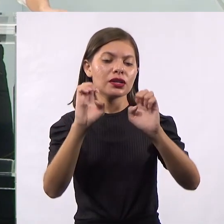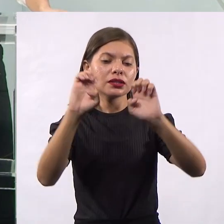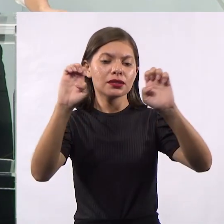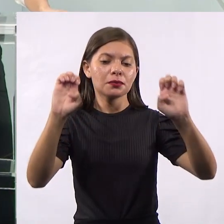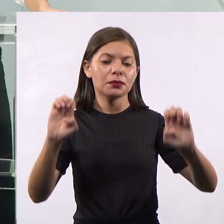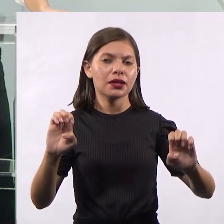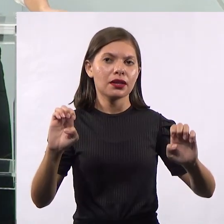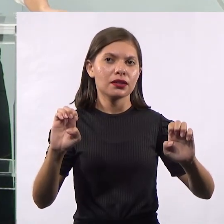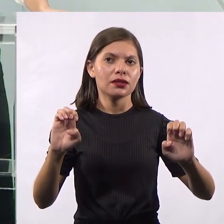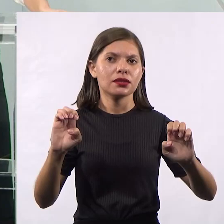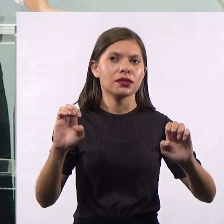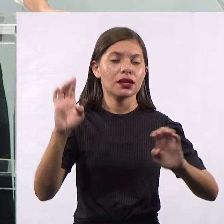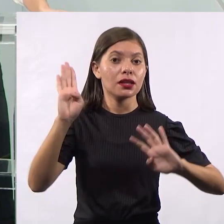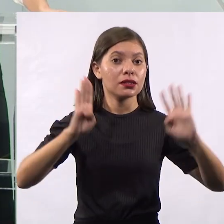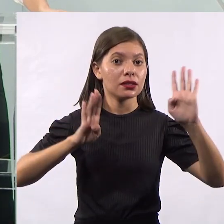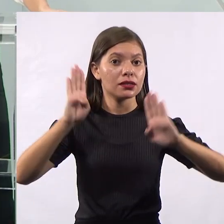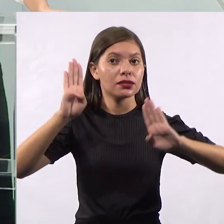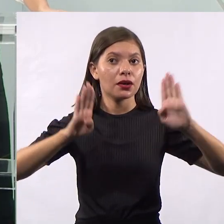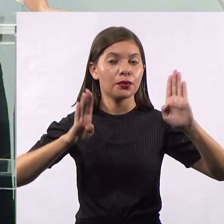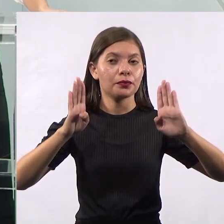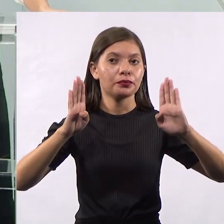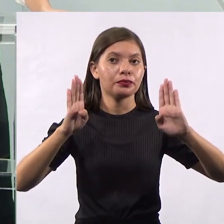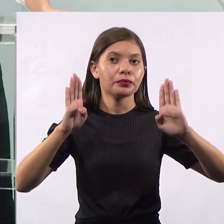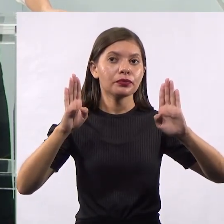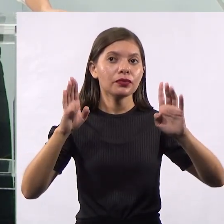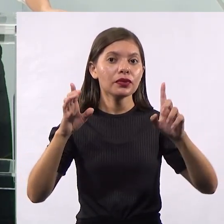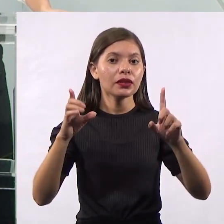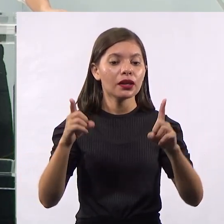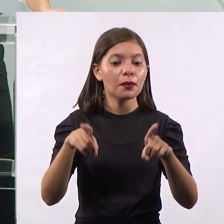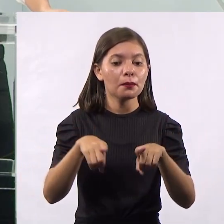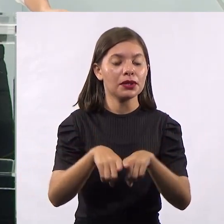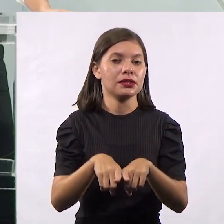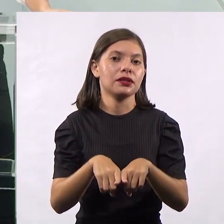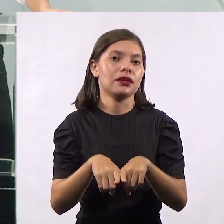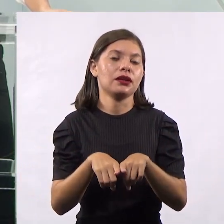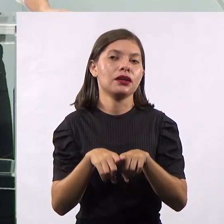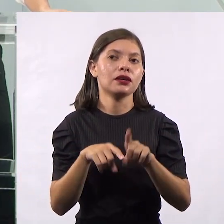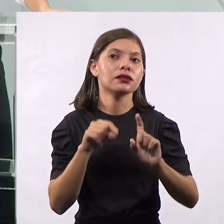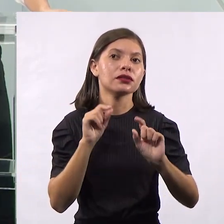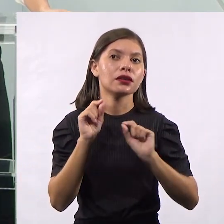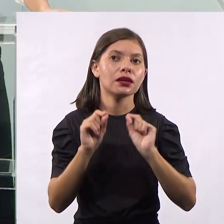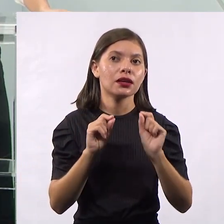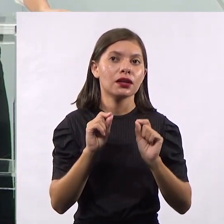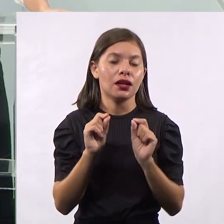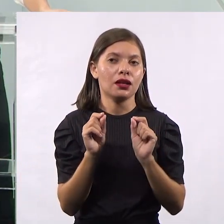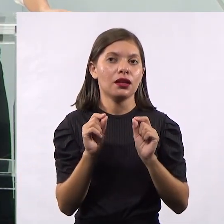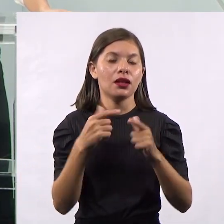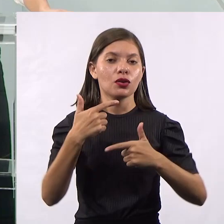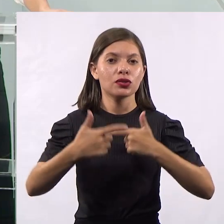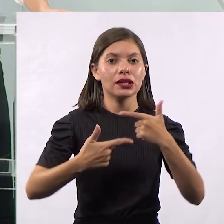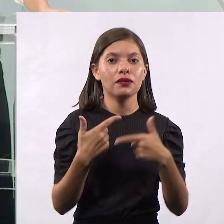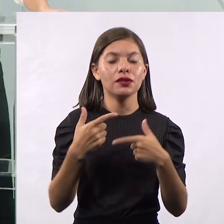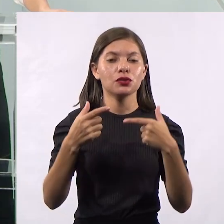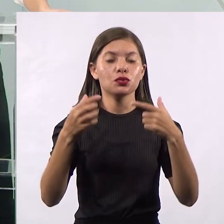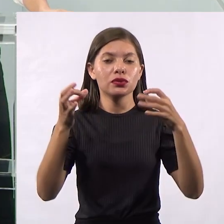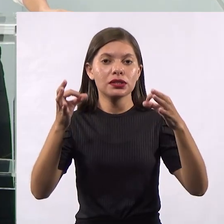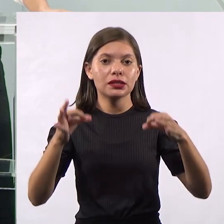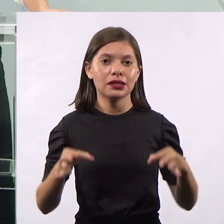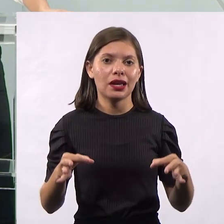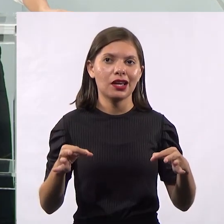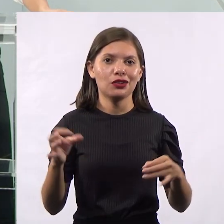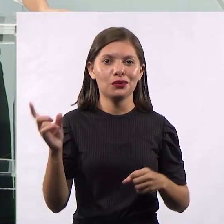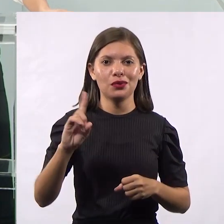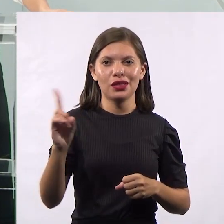essas empresas que ganham a licitação, elas têm que ser parceiras e elas têm que prestar um serviço público adequado, não